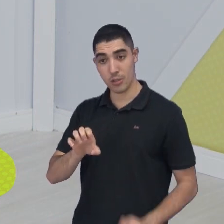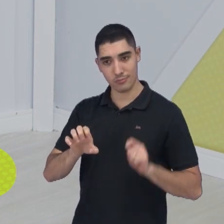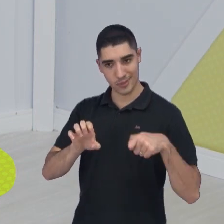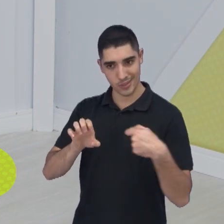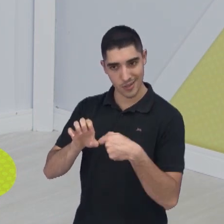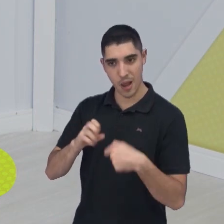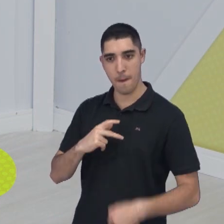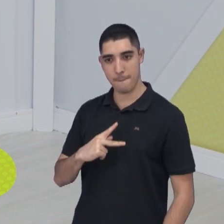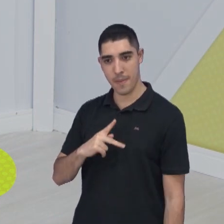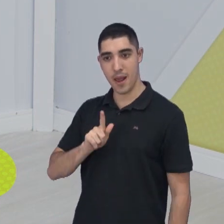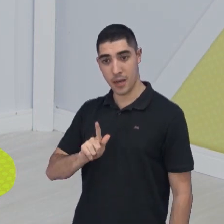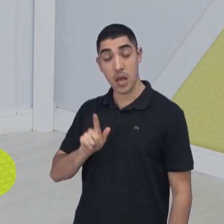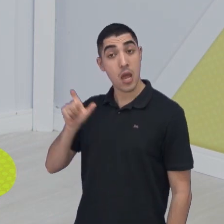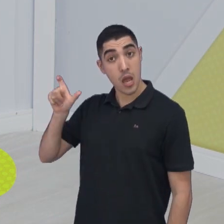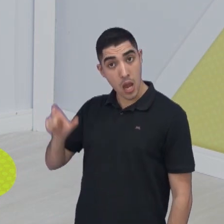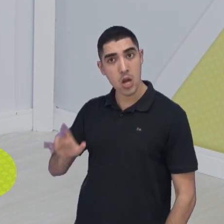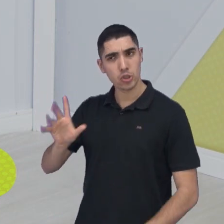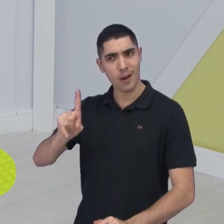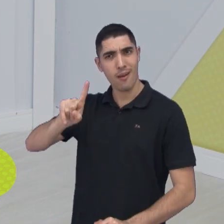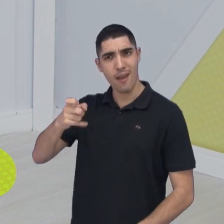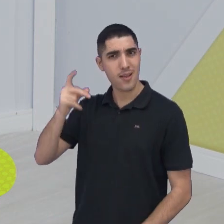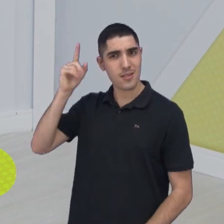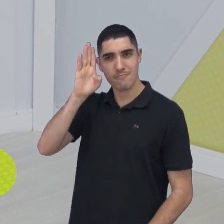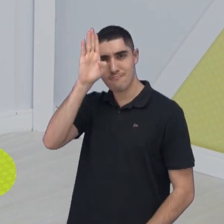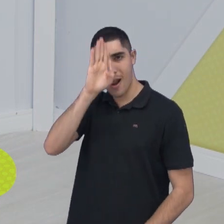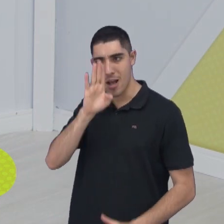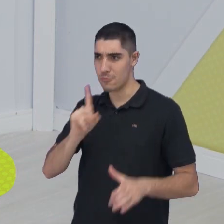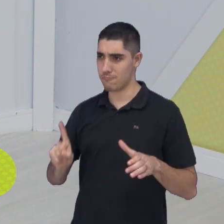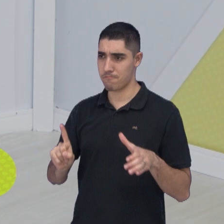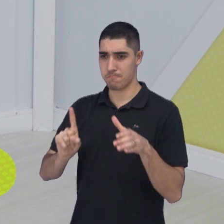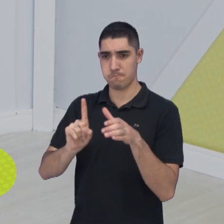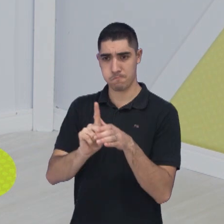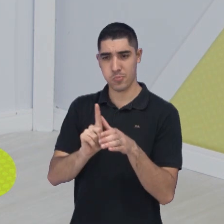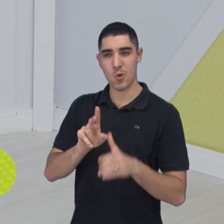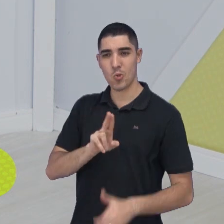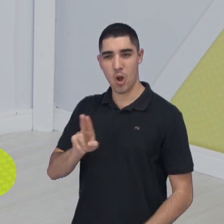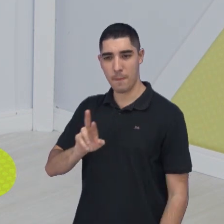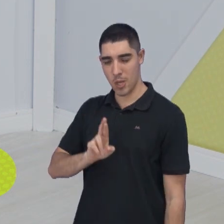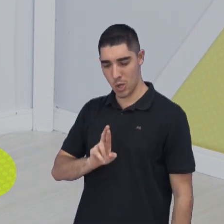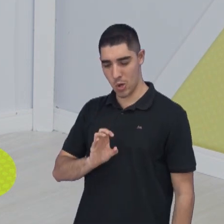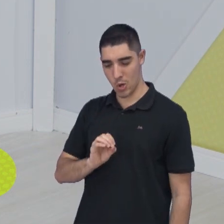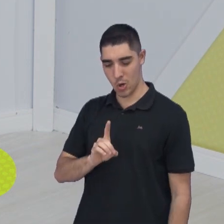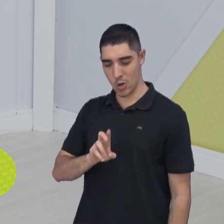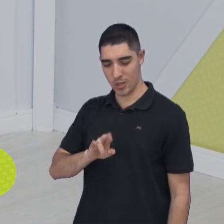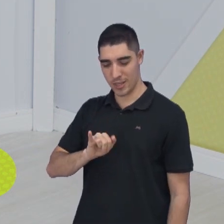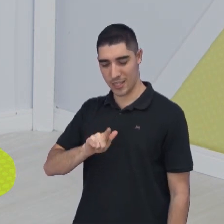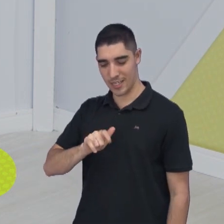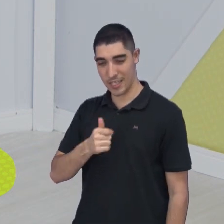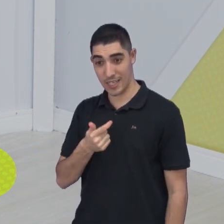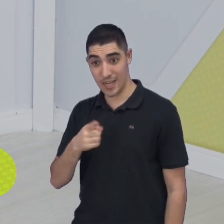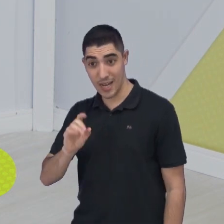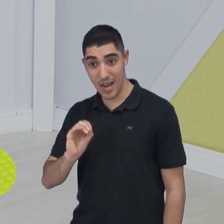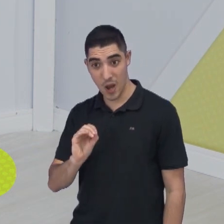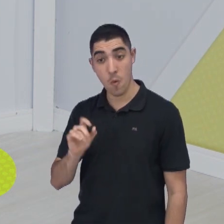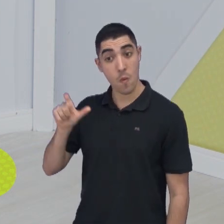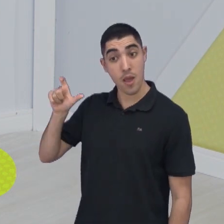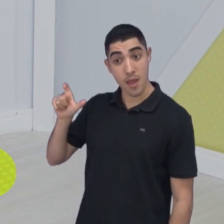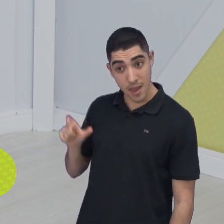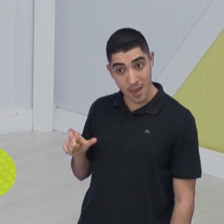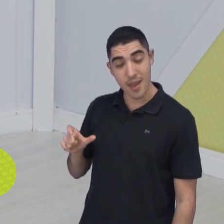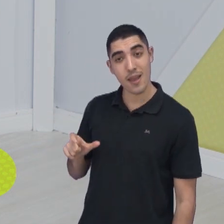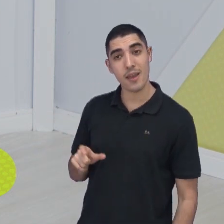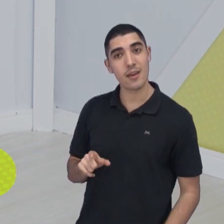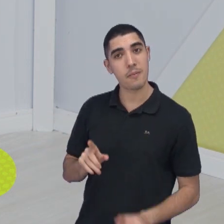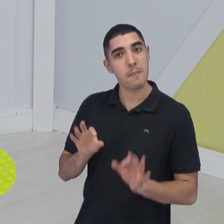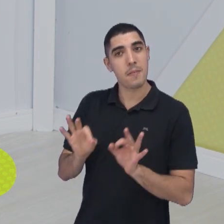Campeão olímpico com a seleção brasileira, aquele meio de rede, parecia o Salsicha do Scooby-Doo. Ele é o técnico do